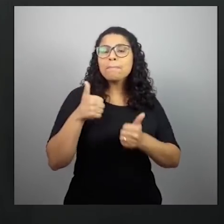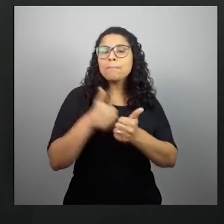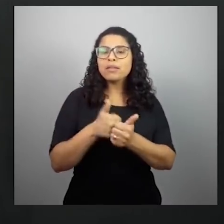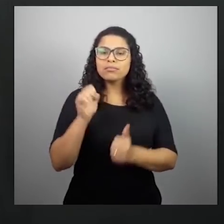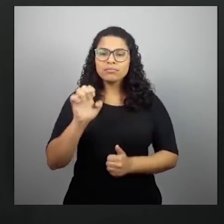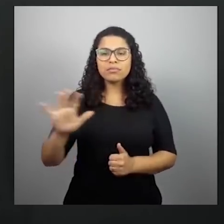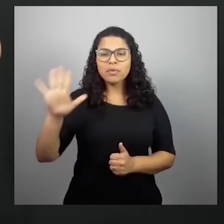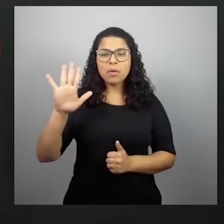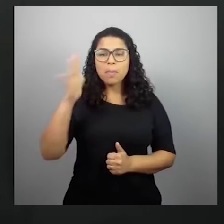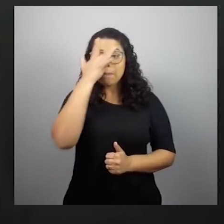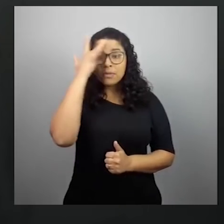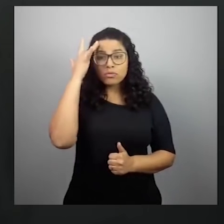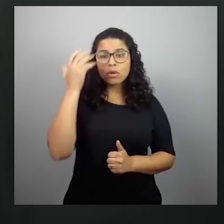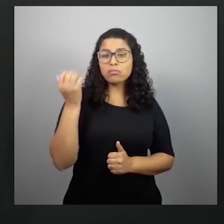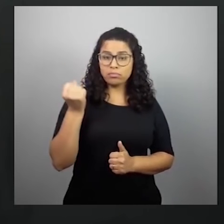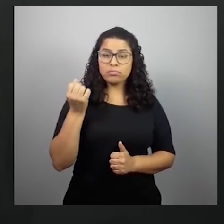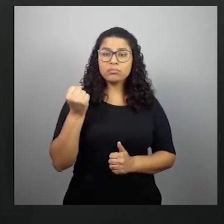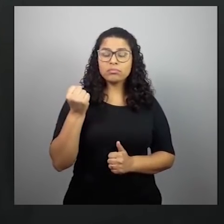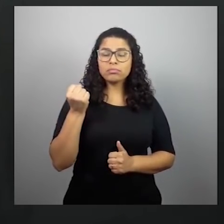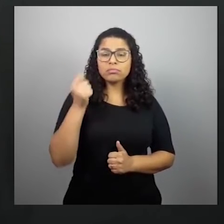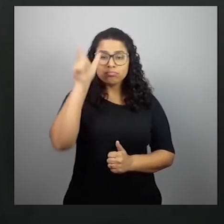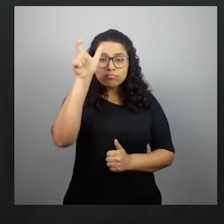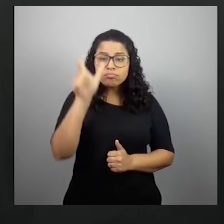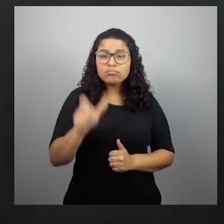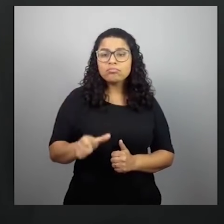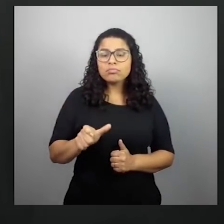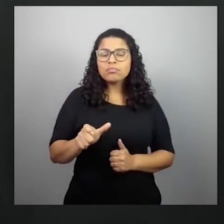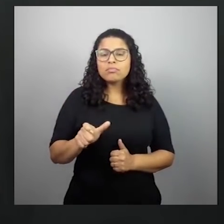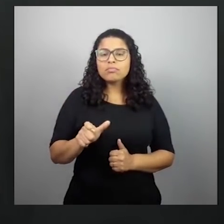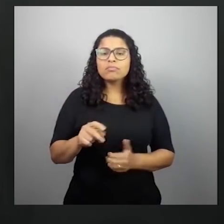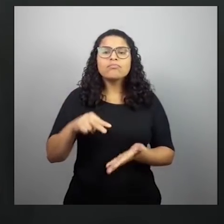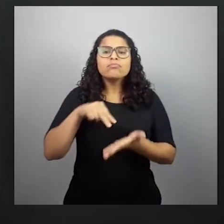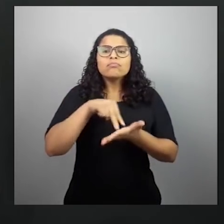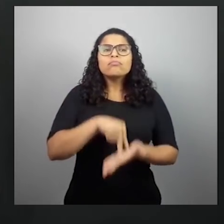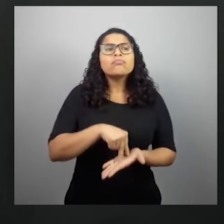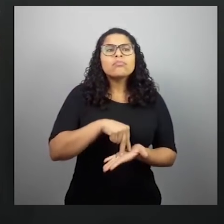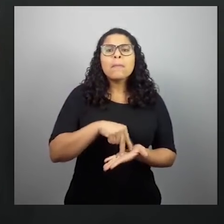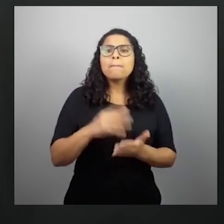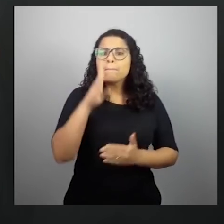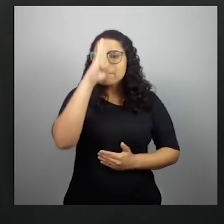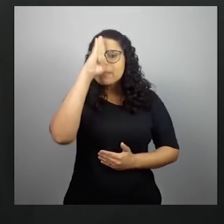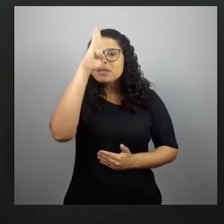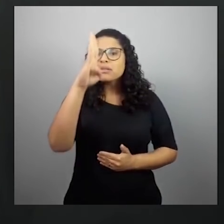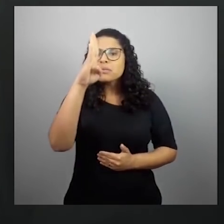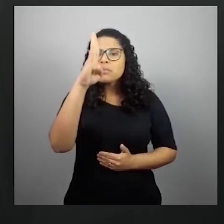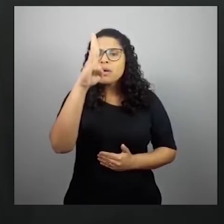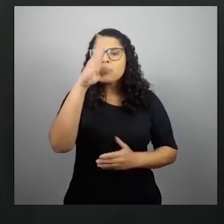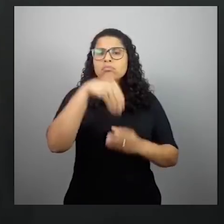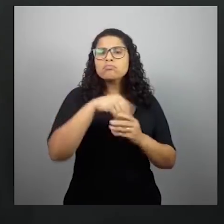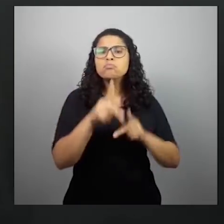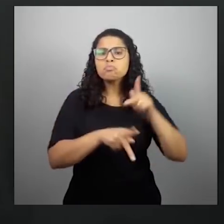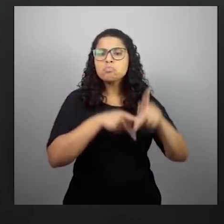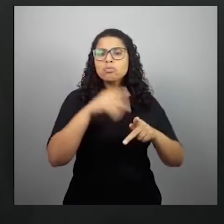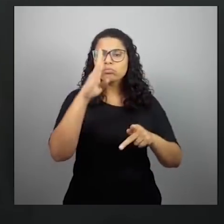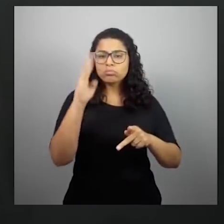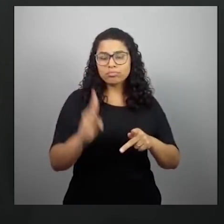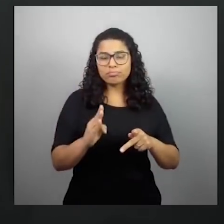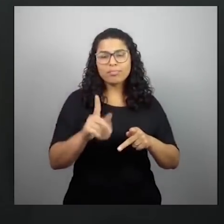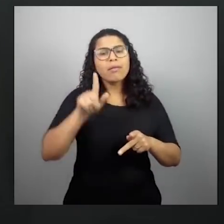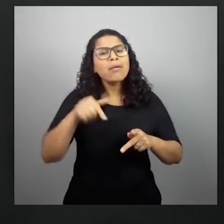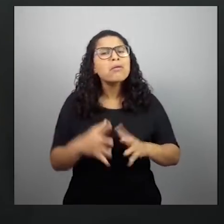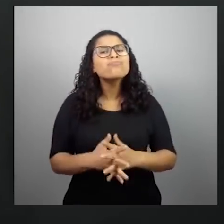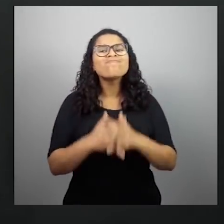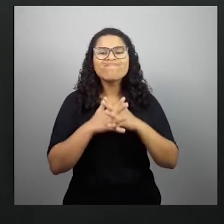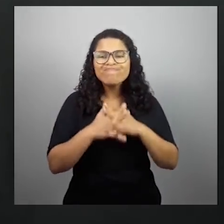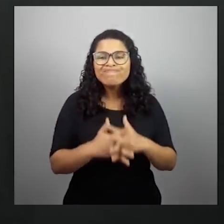com isso? Os brancos foram afirmados como o principal componente do povo brasileiro. Isso é muito complicado,